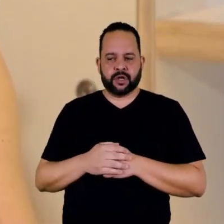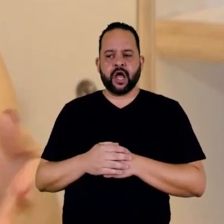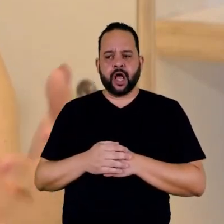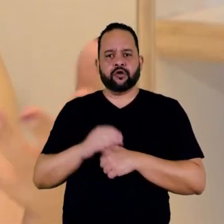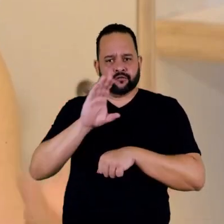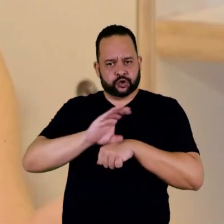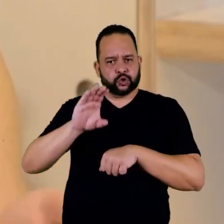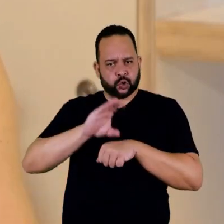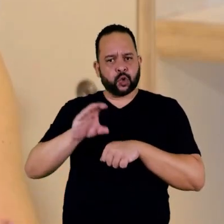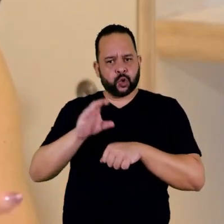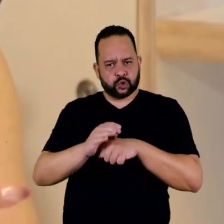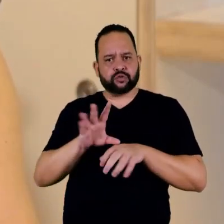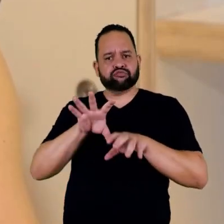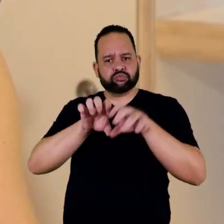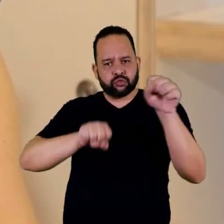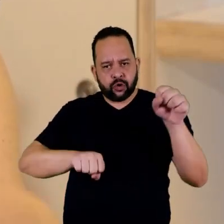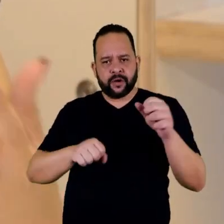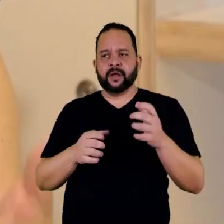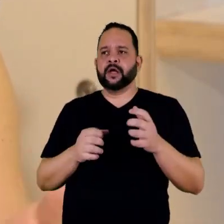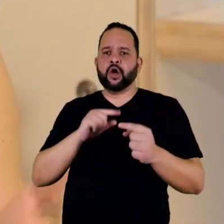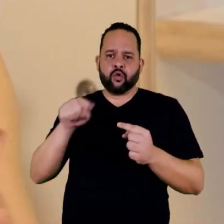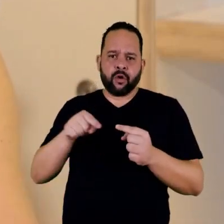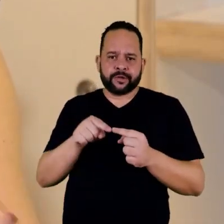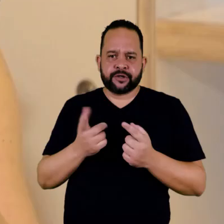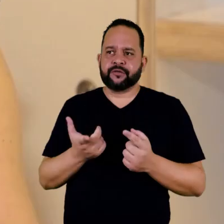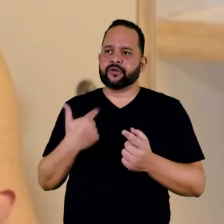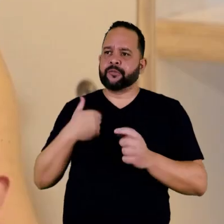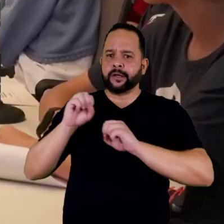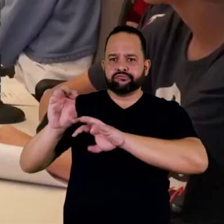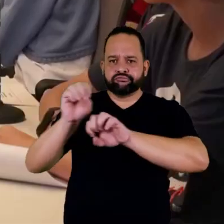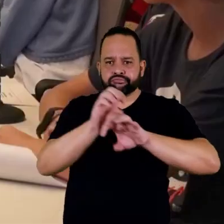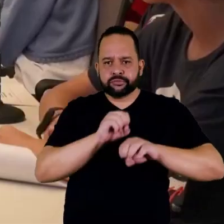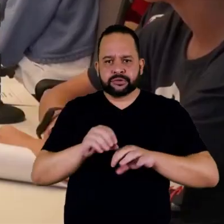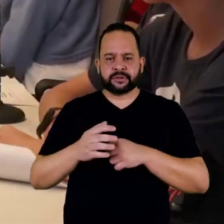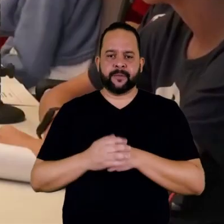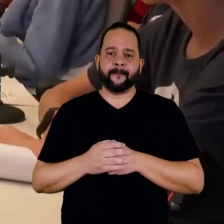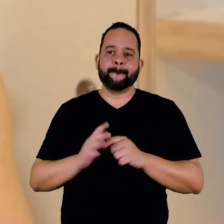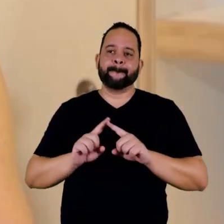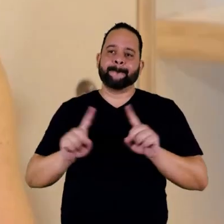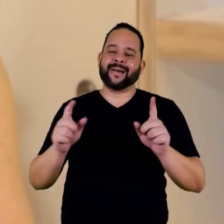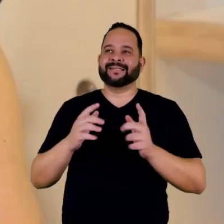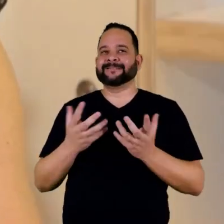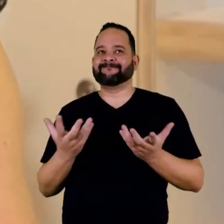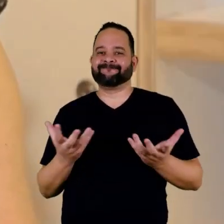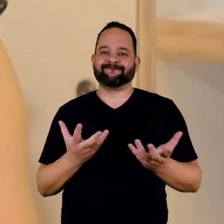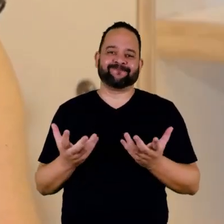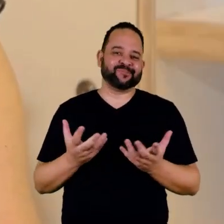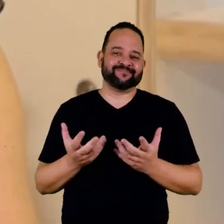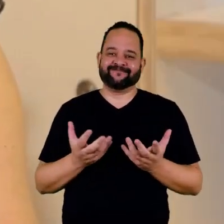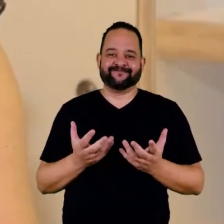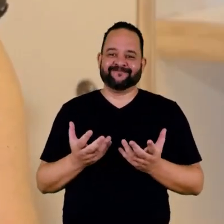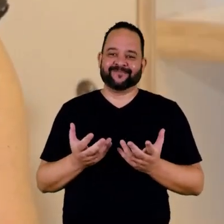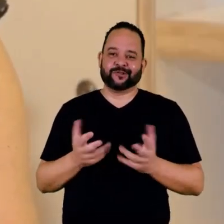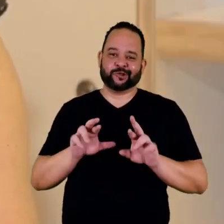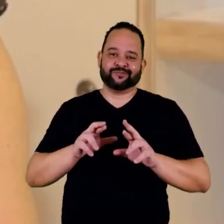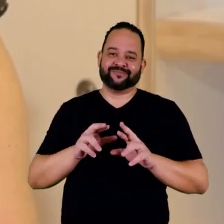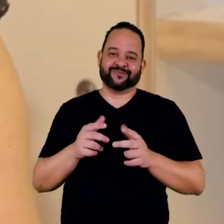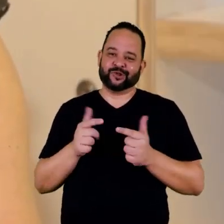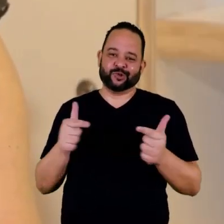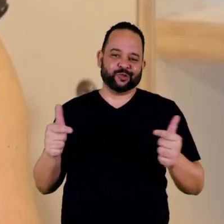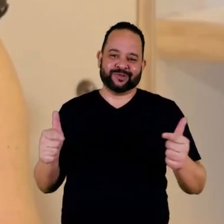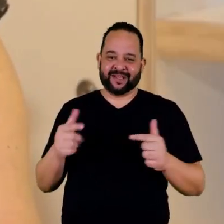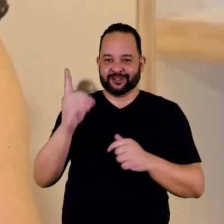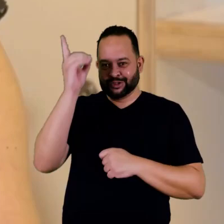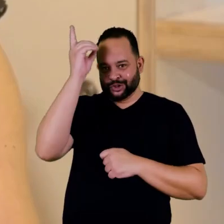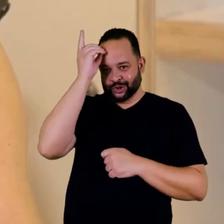magistério com realmente a expectativa de que eu pudesse dar aula mas eu confesso a vocês que não não tem esse dom mesmoo